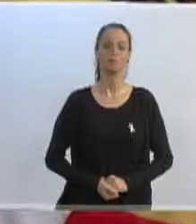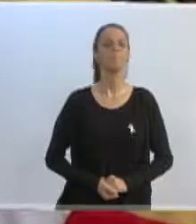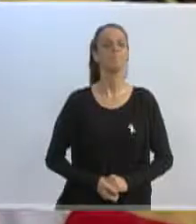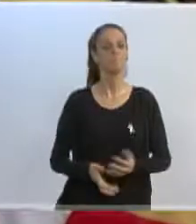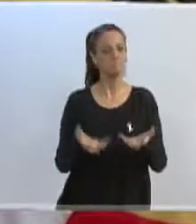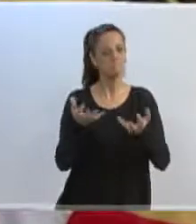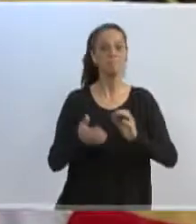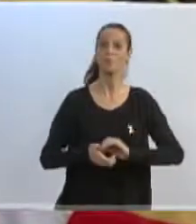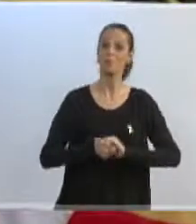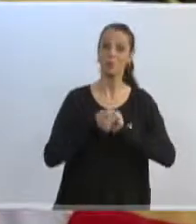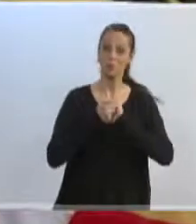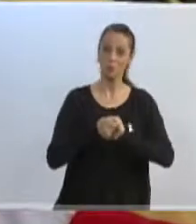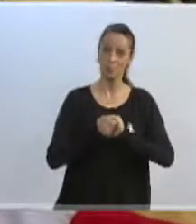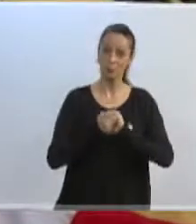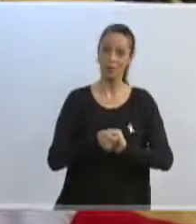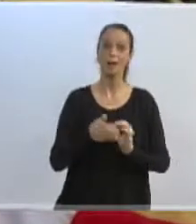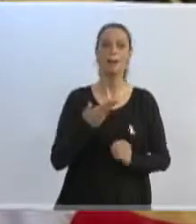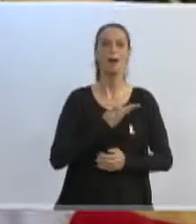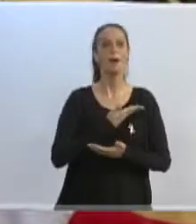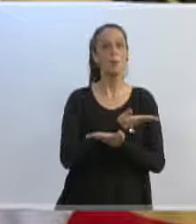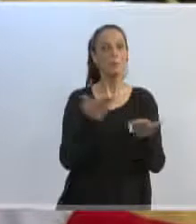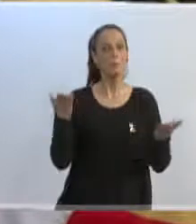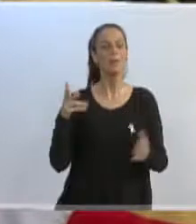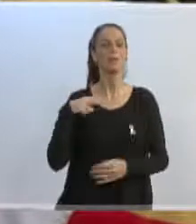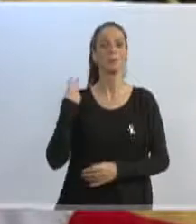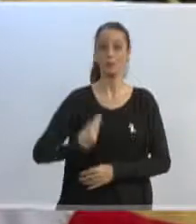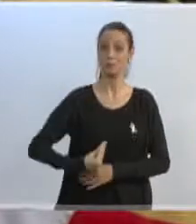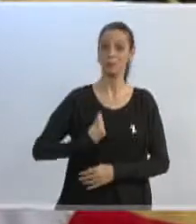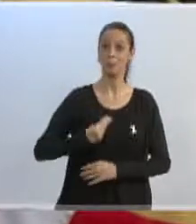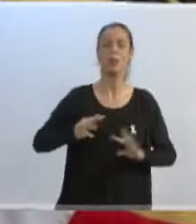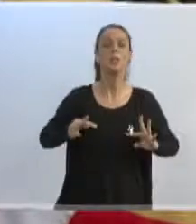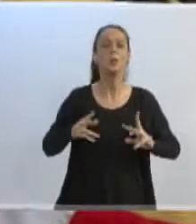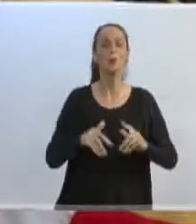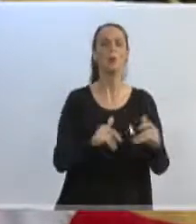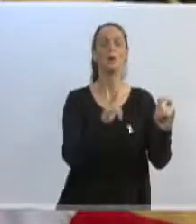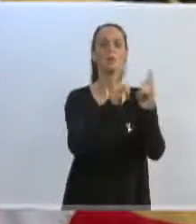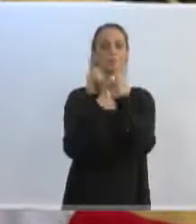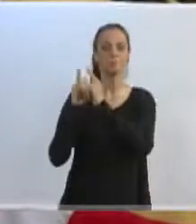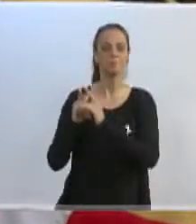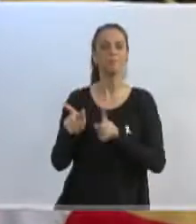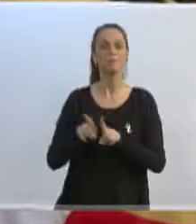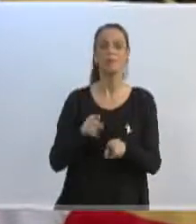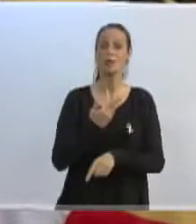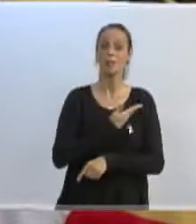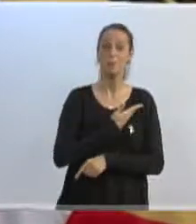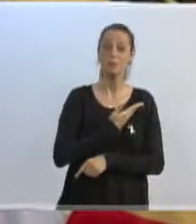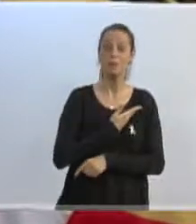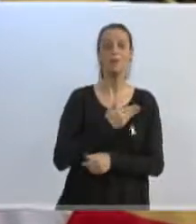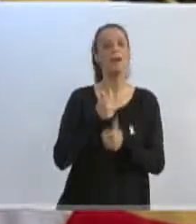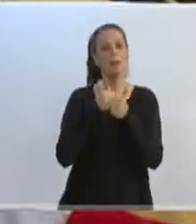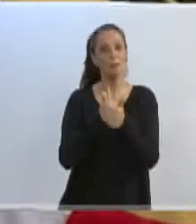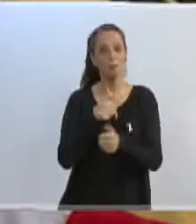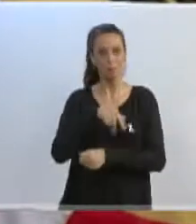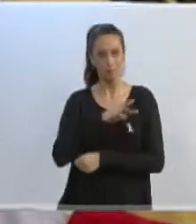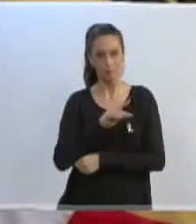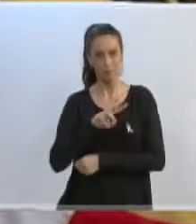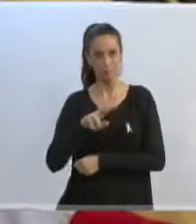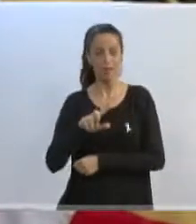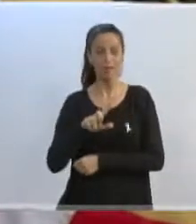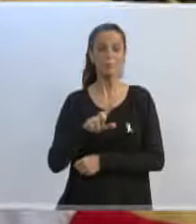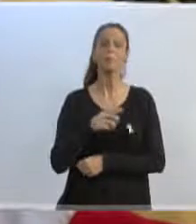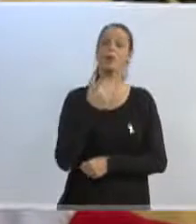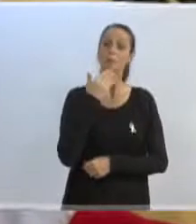Quero cumprimentar os colegas vereadores presentes, todas as entidades, amigos que nos acompanham aqui na TVL. Quero